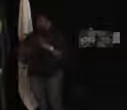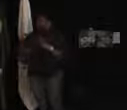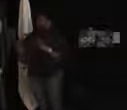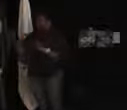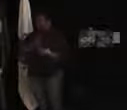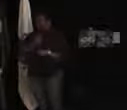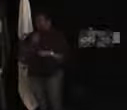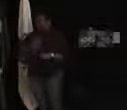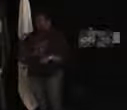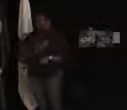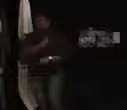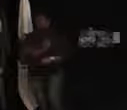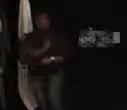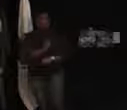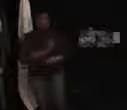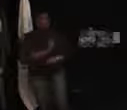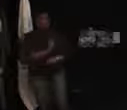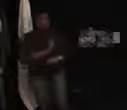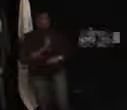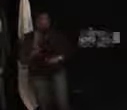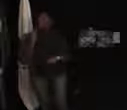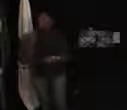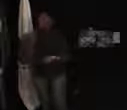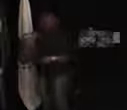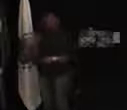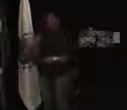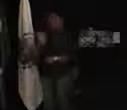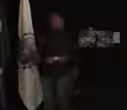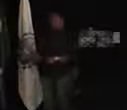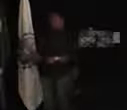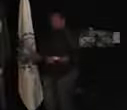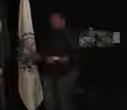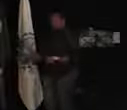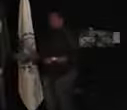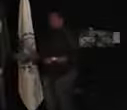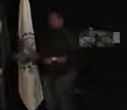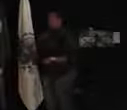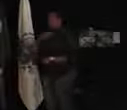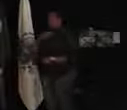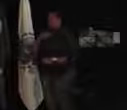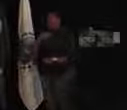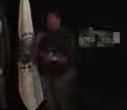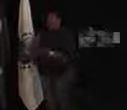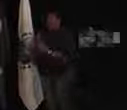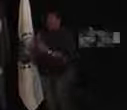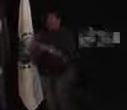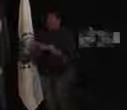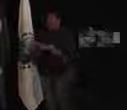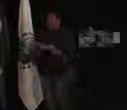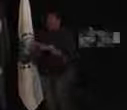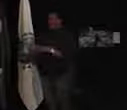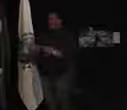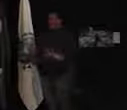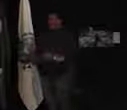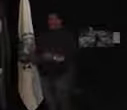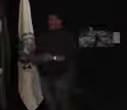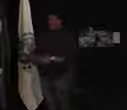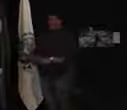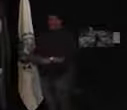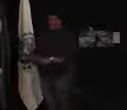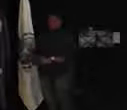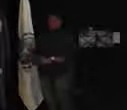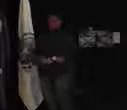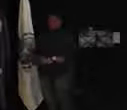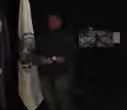nós e na criança. Elas não podem acontecer, elas não podem ocorrer.